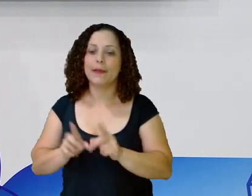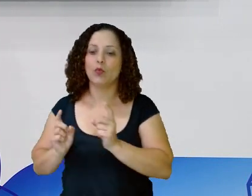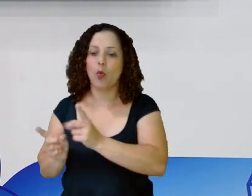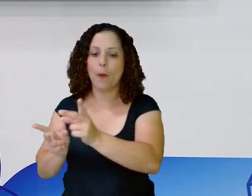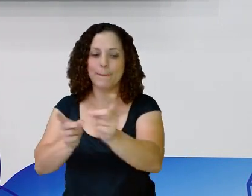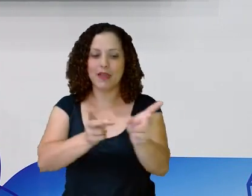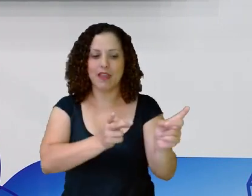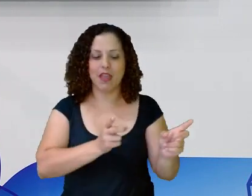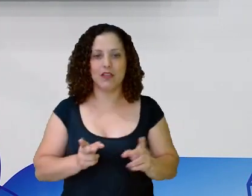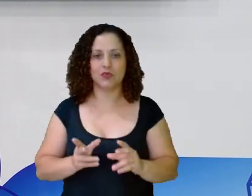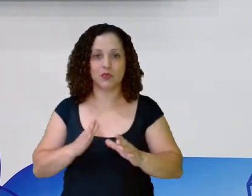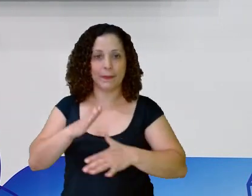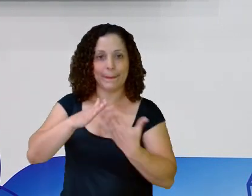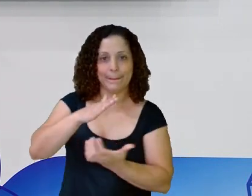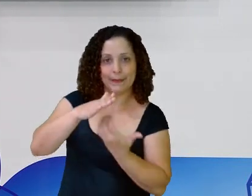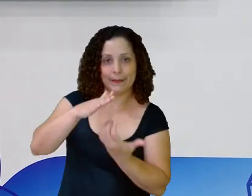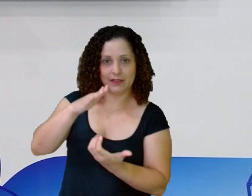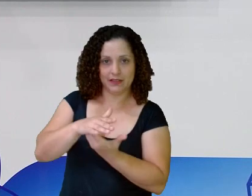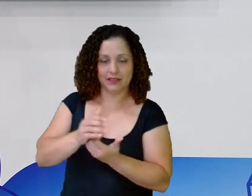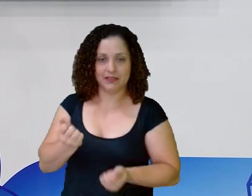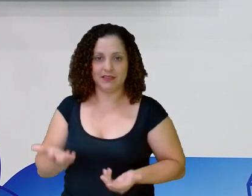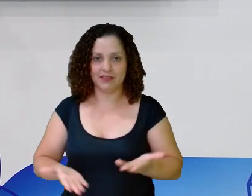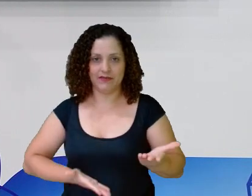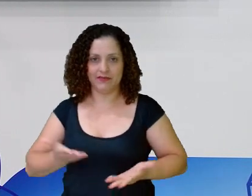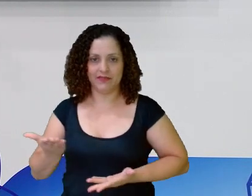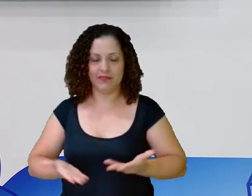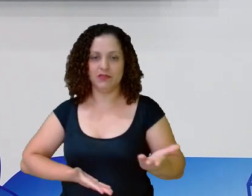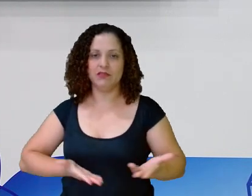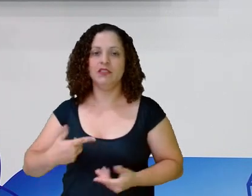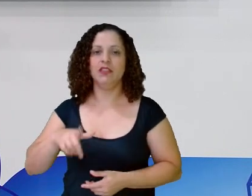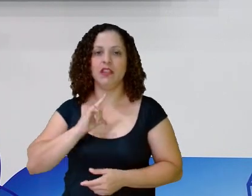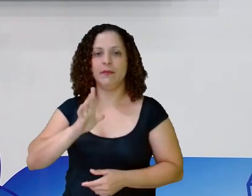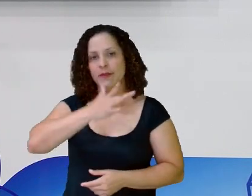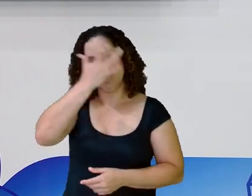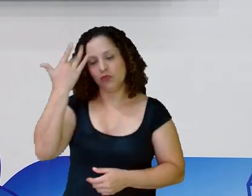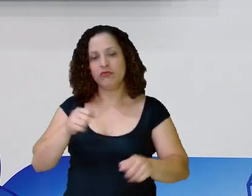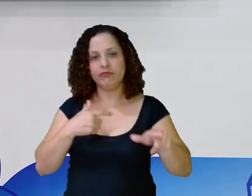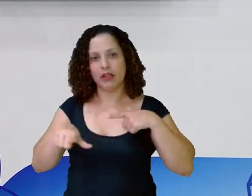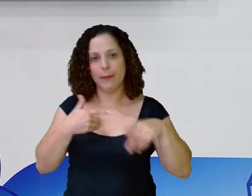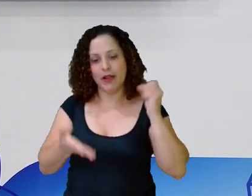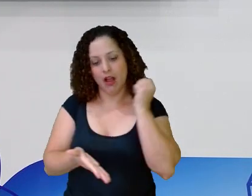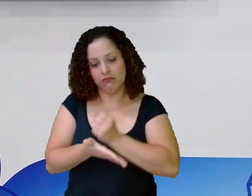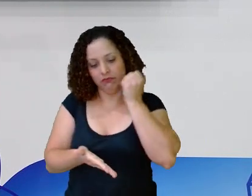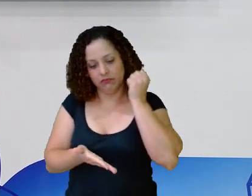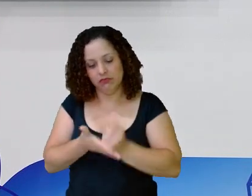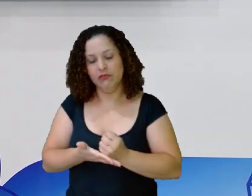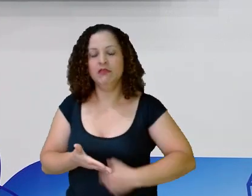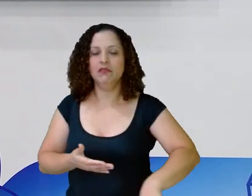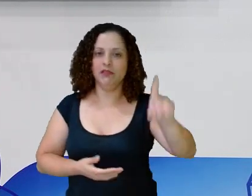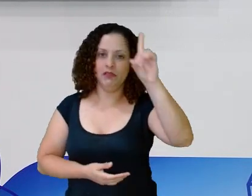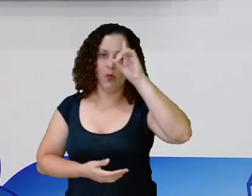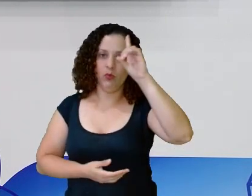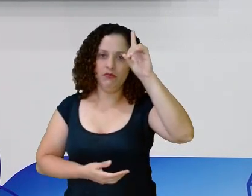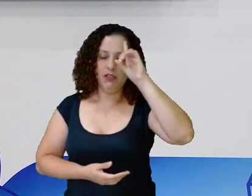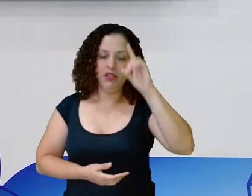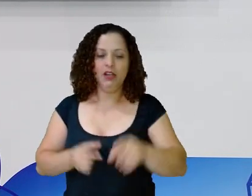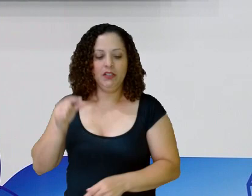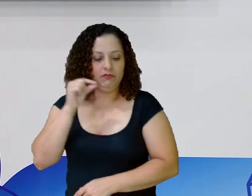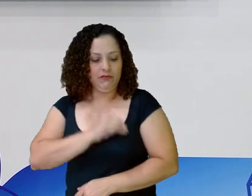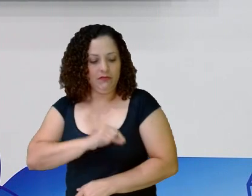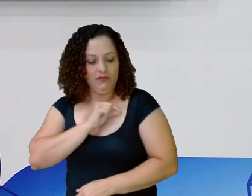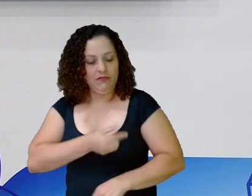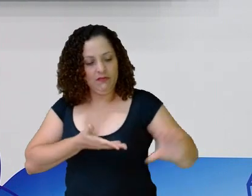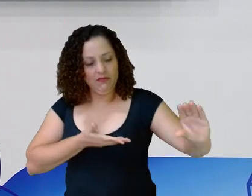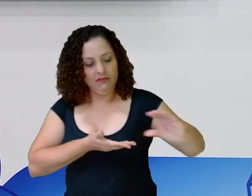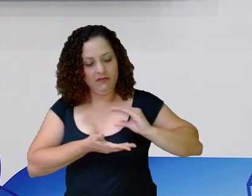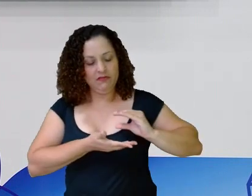e serviços, nós vamos encontrar as pessoas que trabalham, têm carteira assinada, elas trabalham todos os dias, recebem todo final do mês,